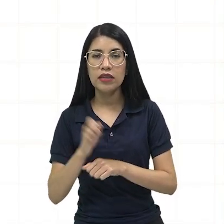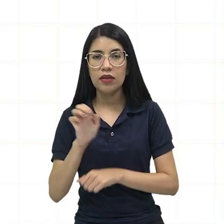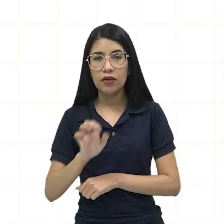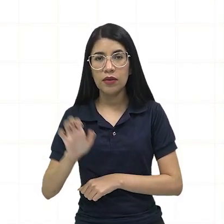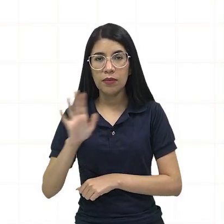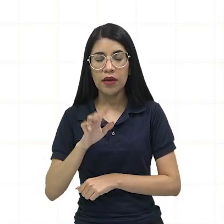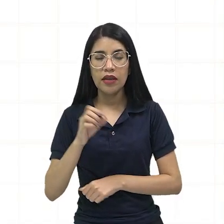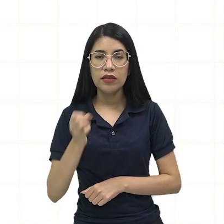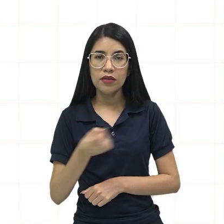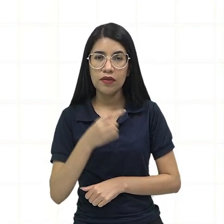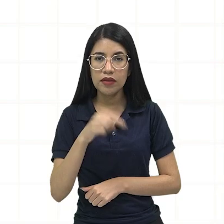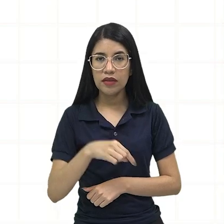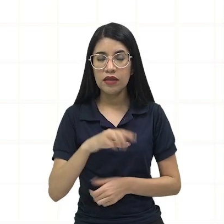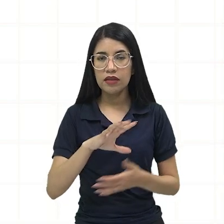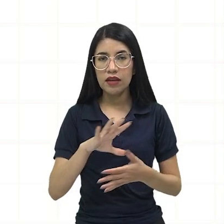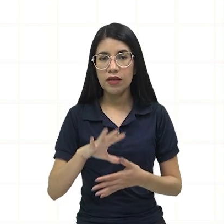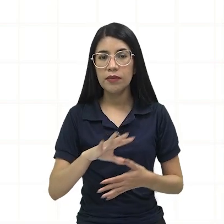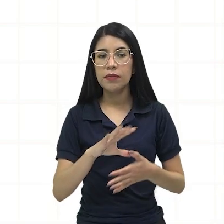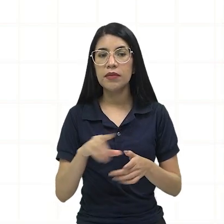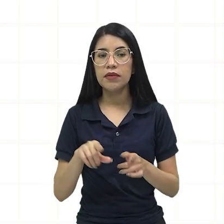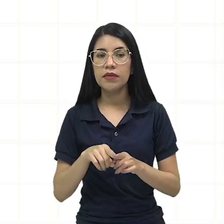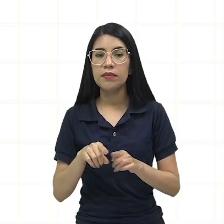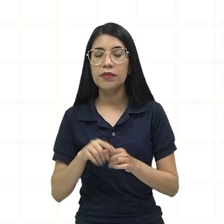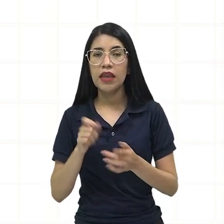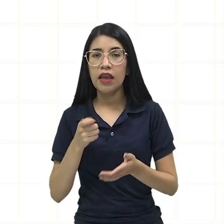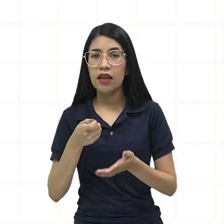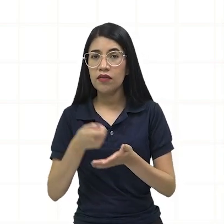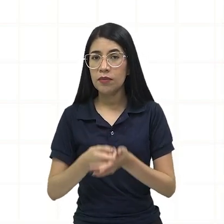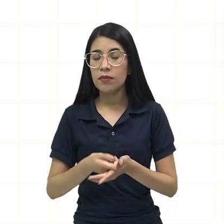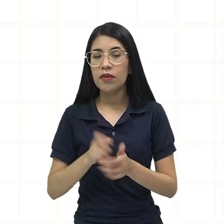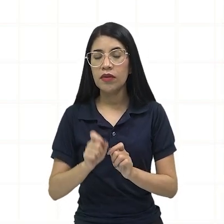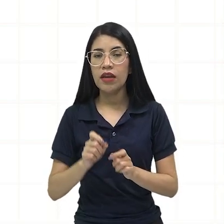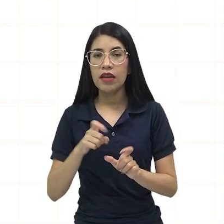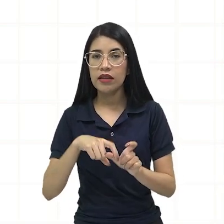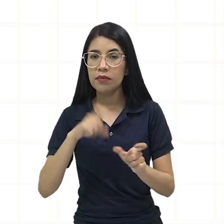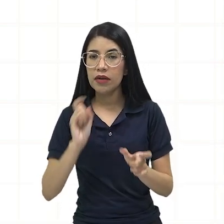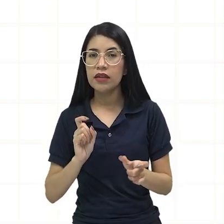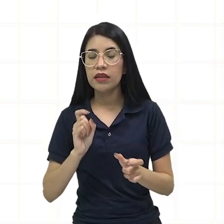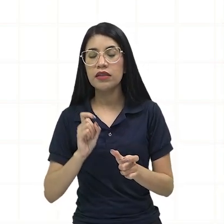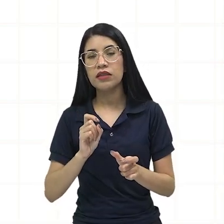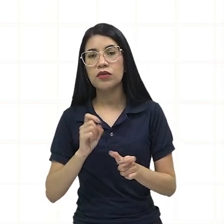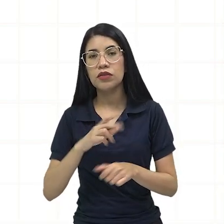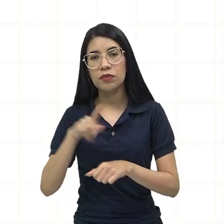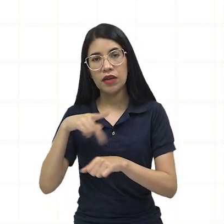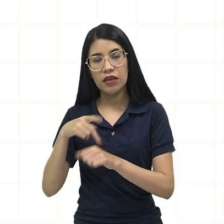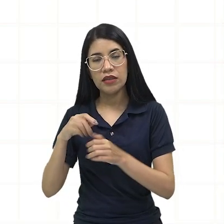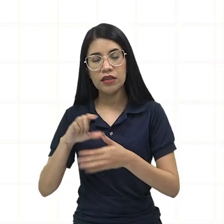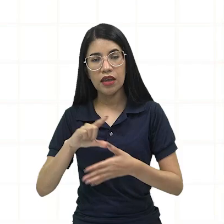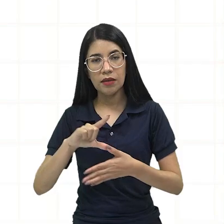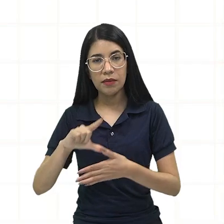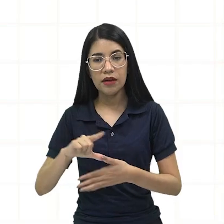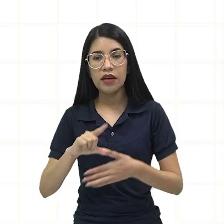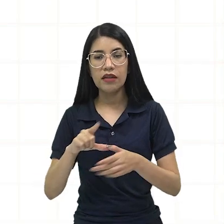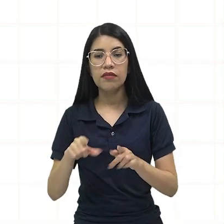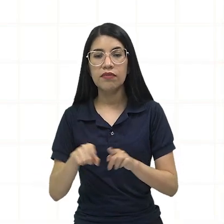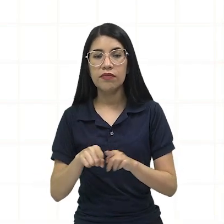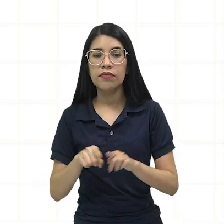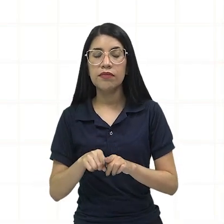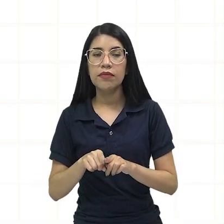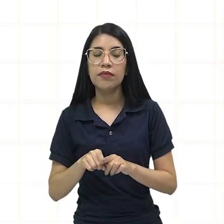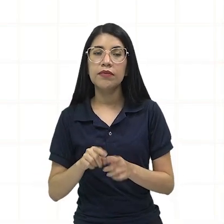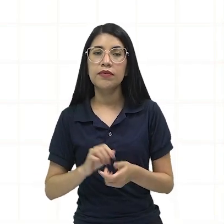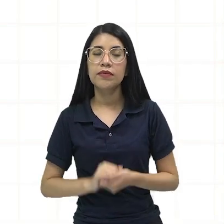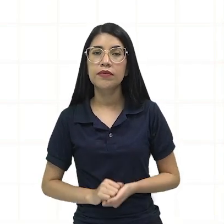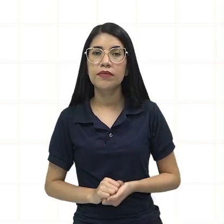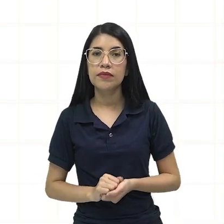a reafirmação da independência das nações latino-americanas recentemente conquistadas, mais uma vez,